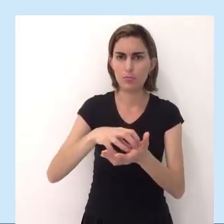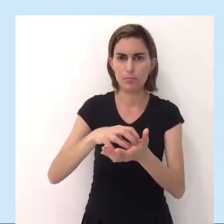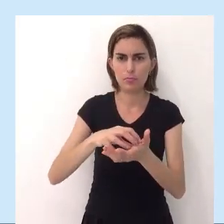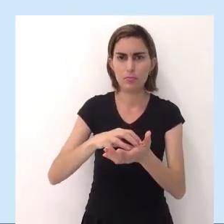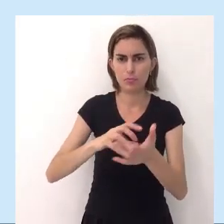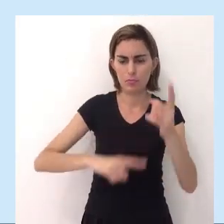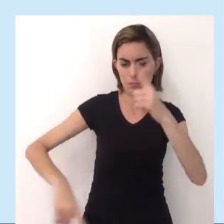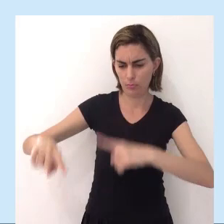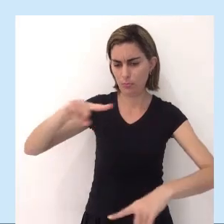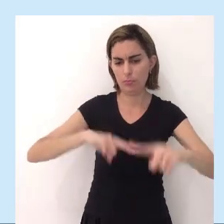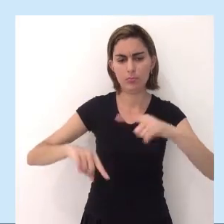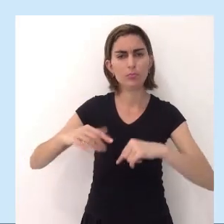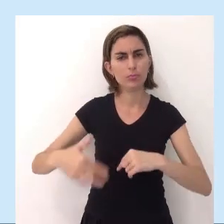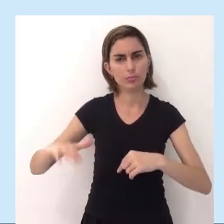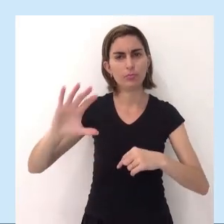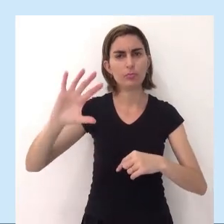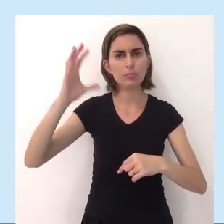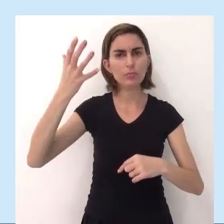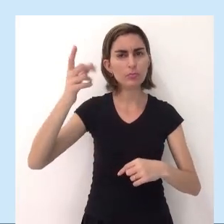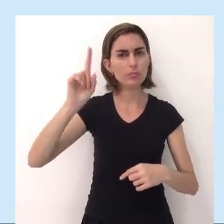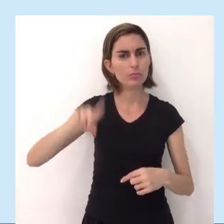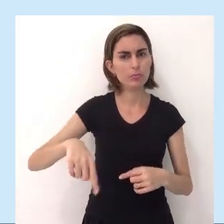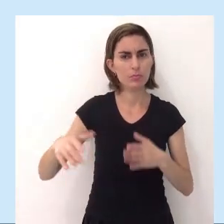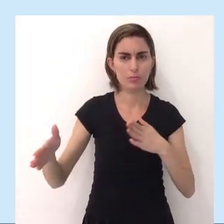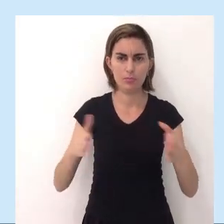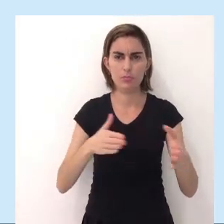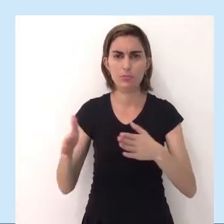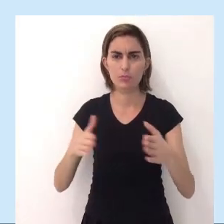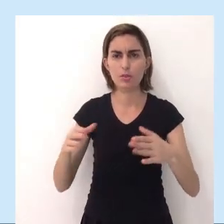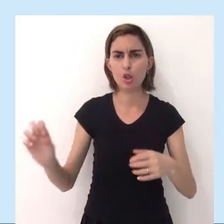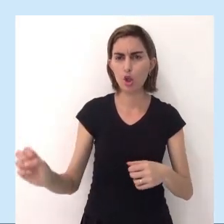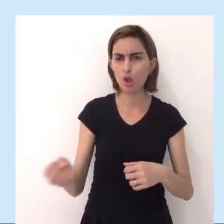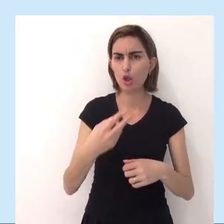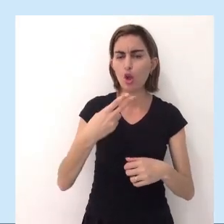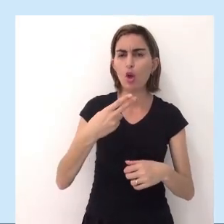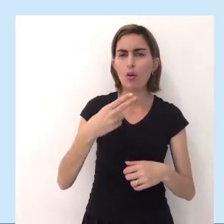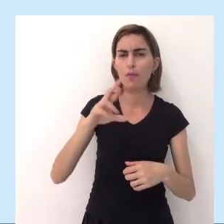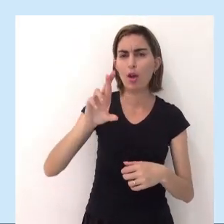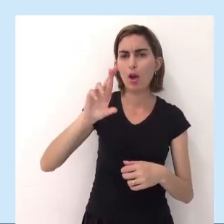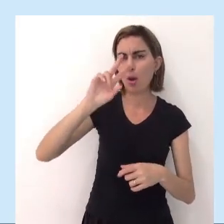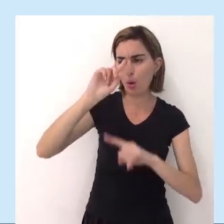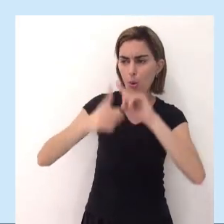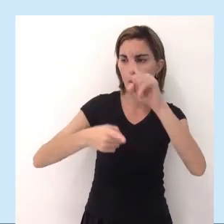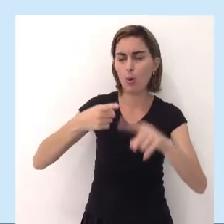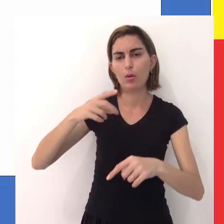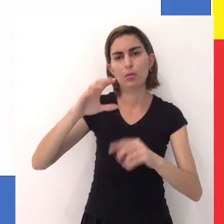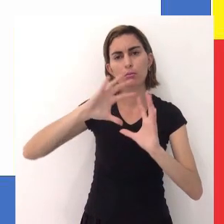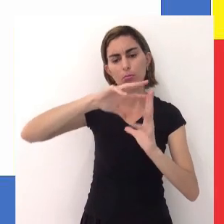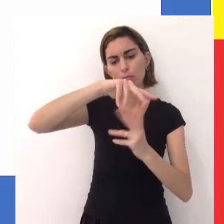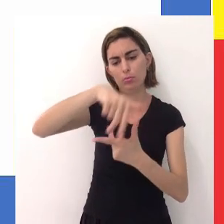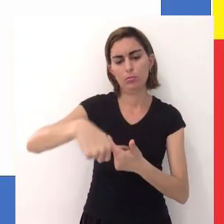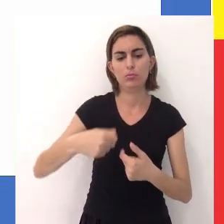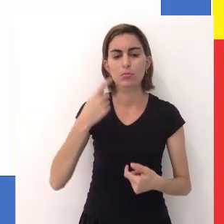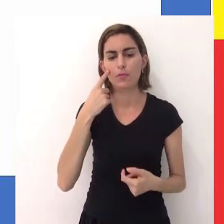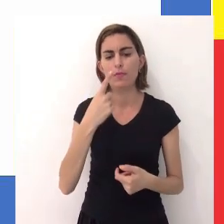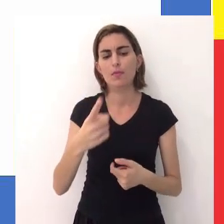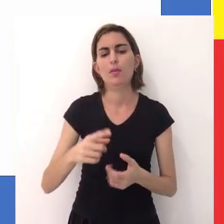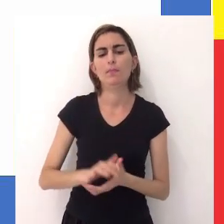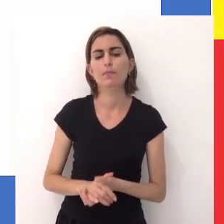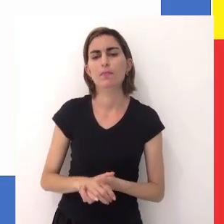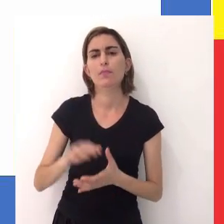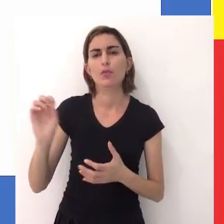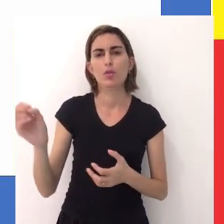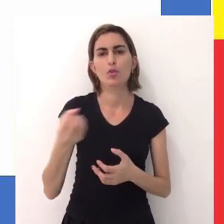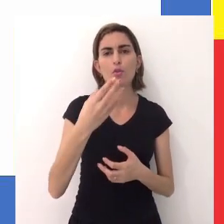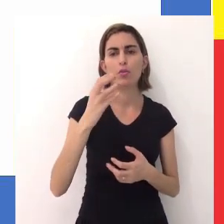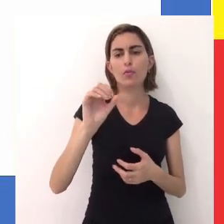de poder que vai acontecer um período chamado de nova ordem mundial, ok? Observa agora na tela. A gente vai ter